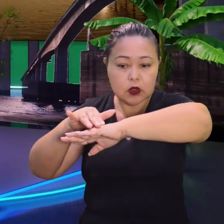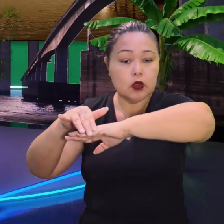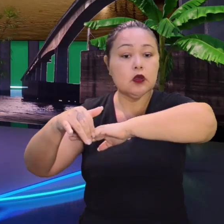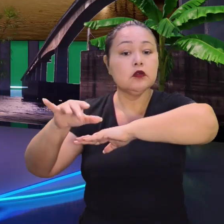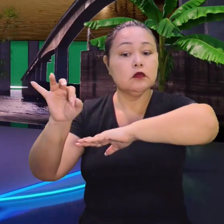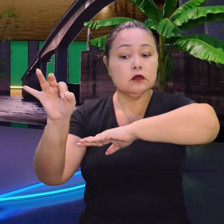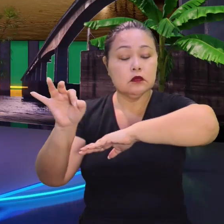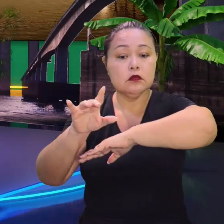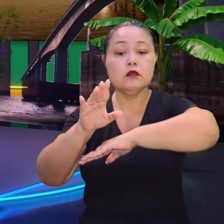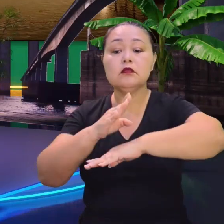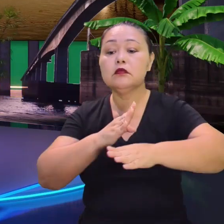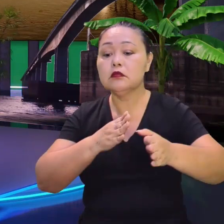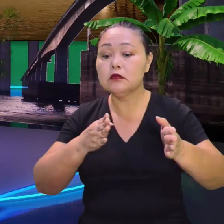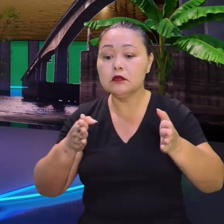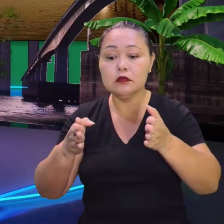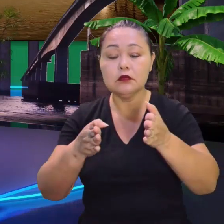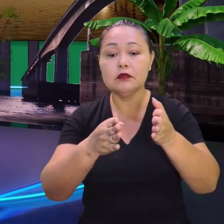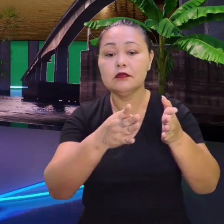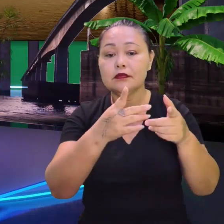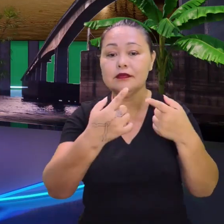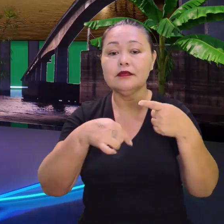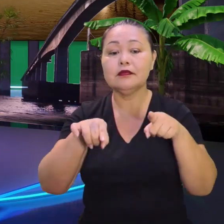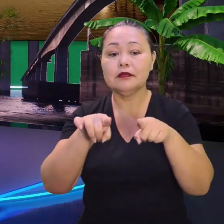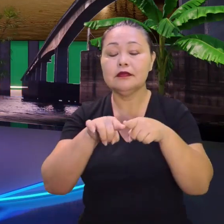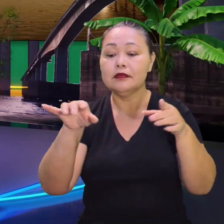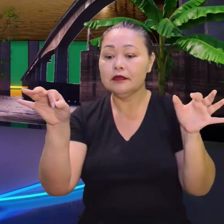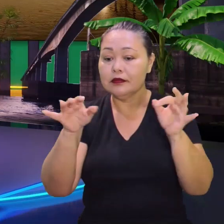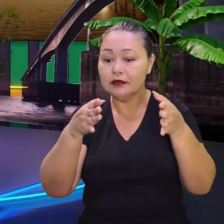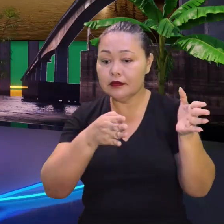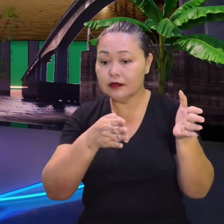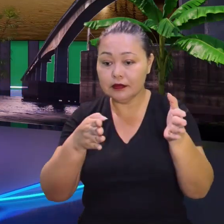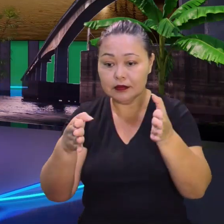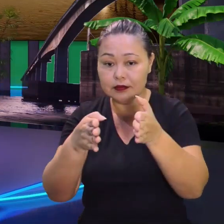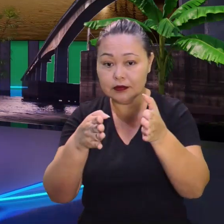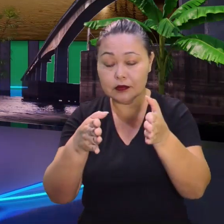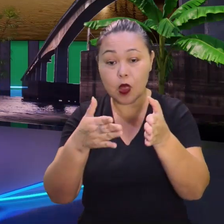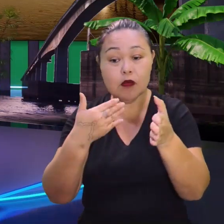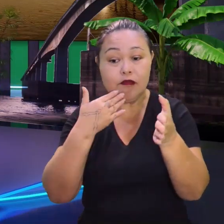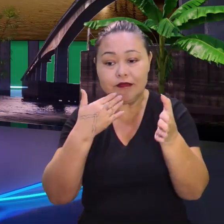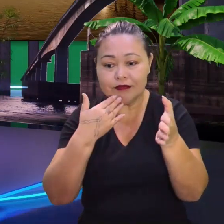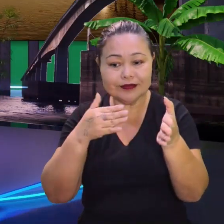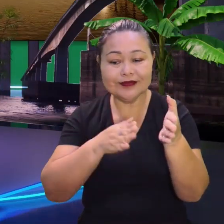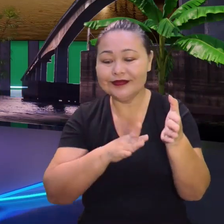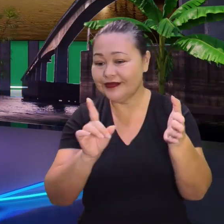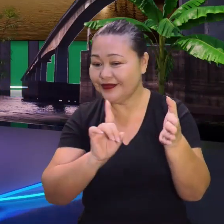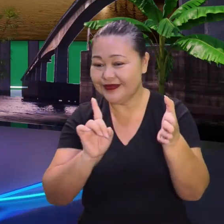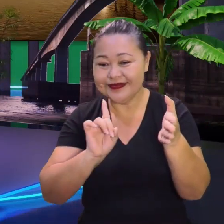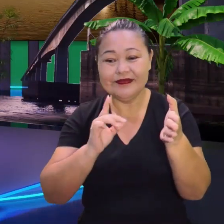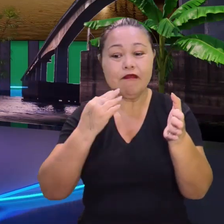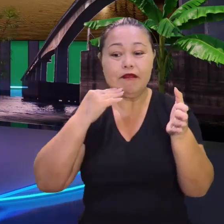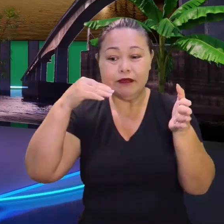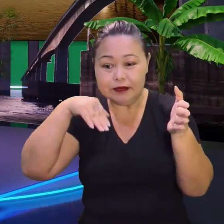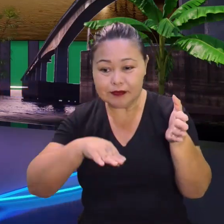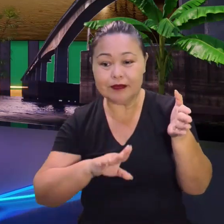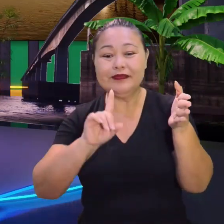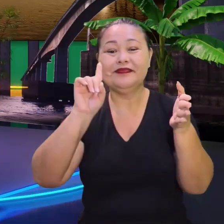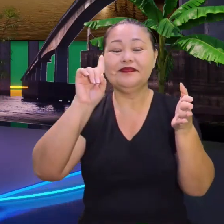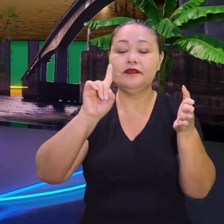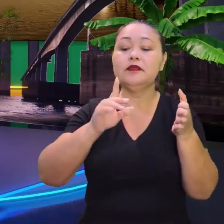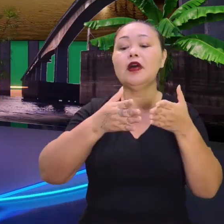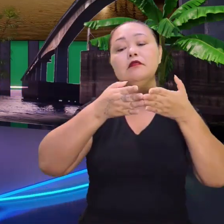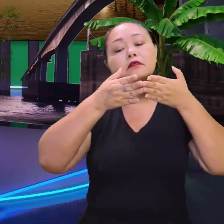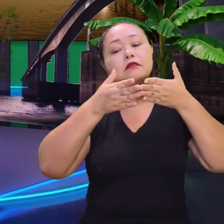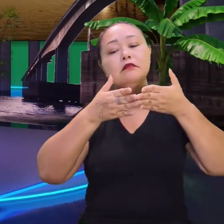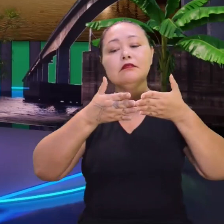Rogério? Exato. Os rios. Rio, né? É isso. E o rio não tem nem buraco, né? Tem não. Não, o rio, você vai